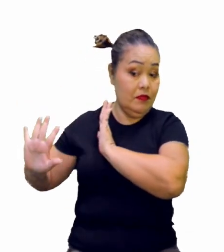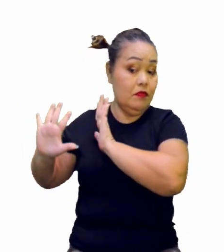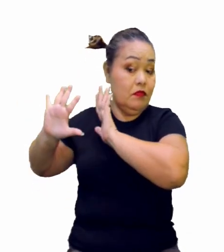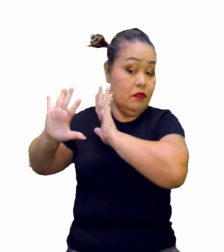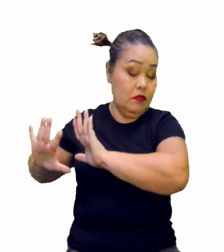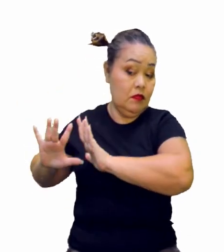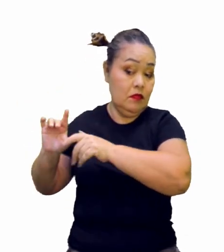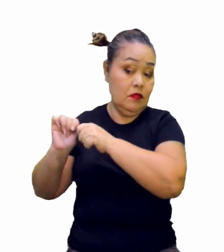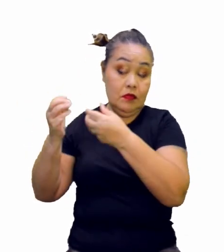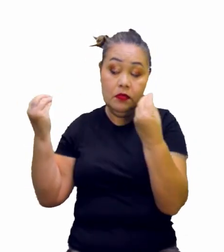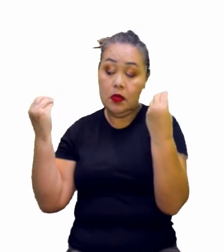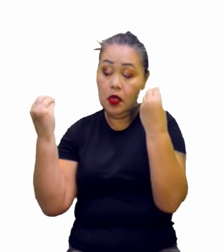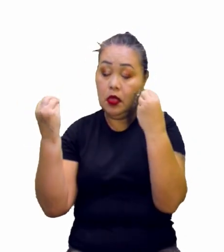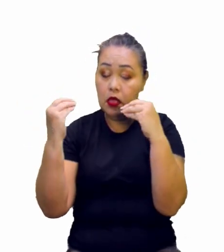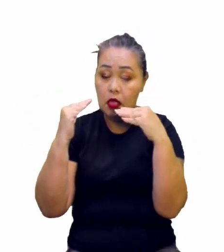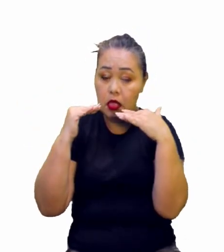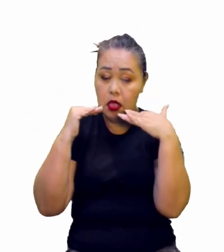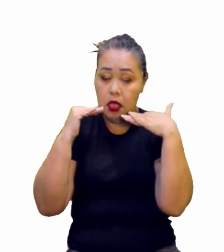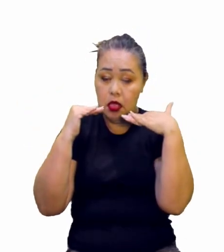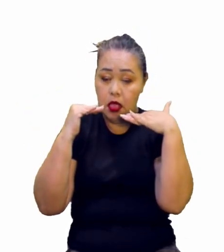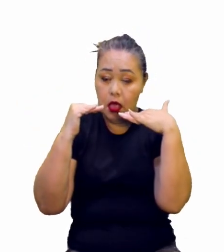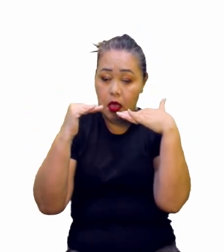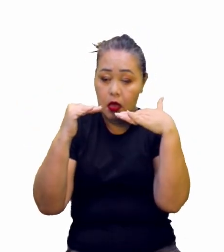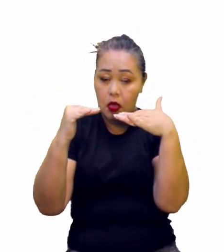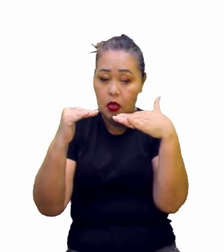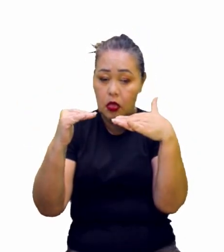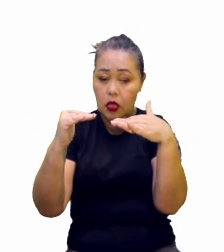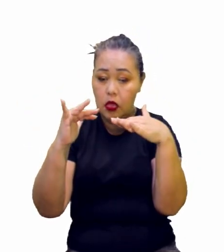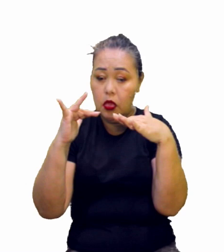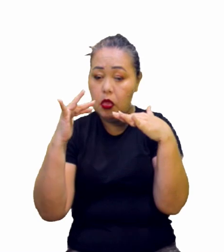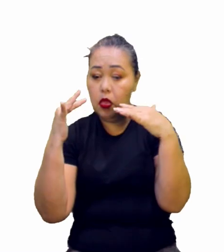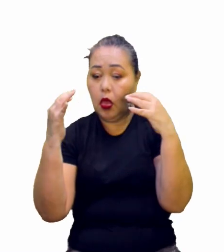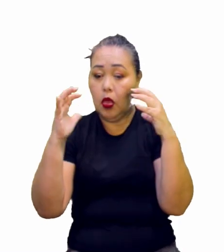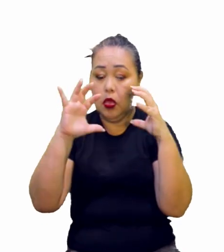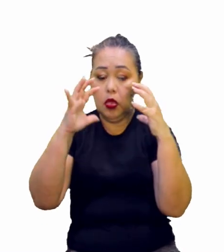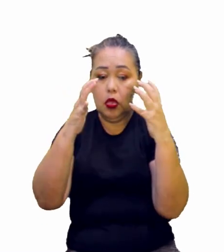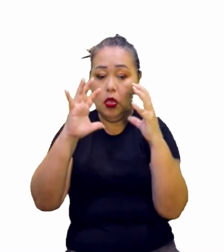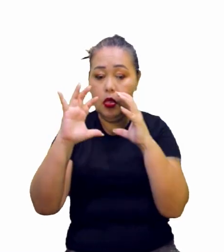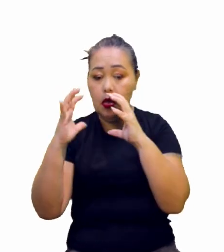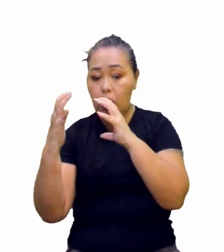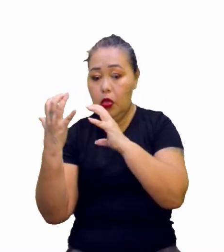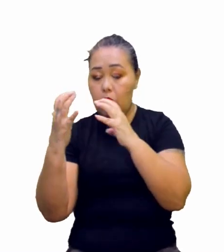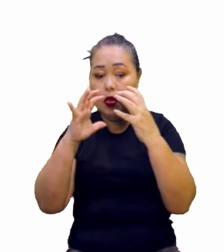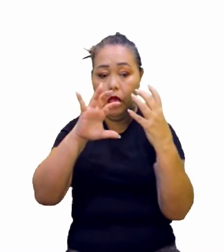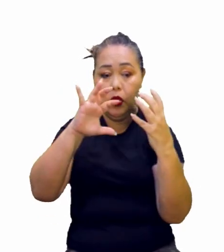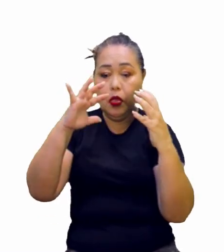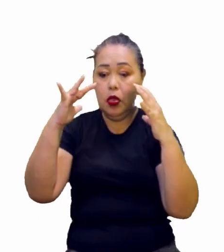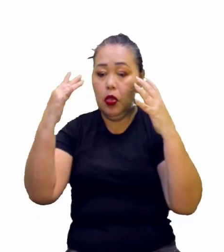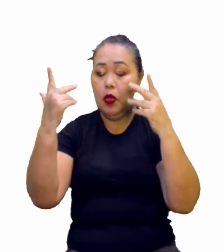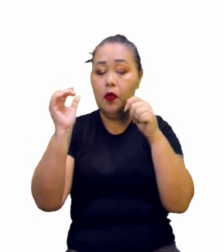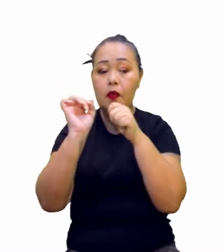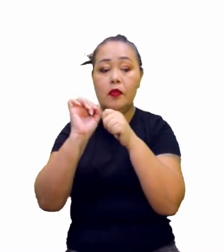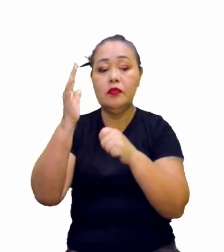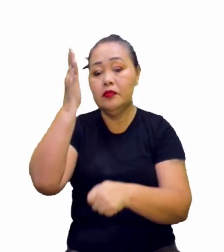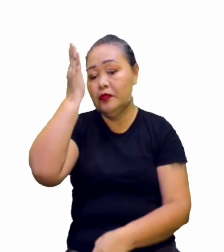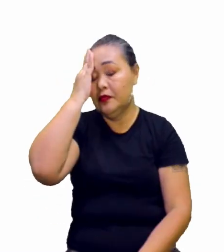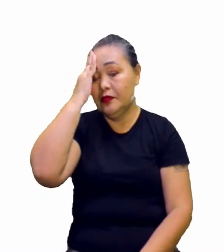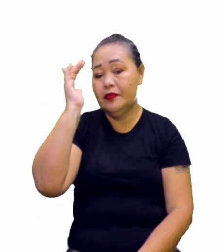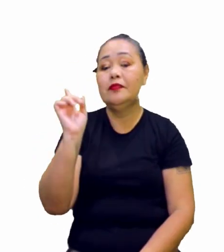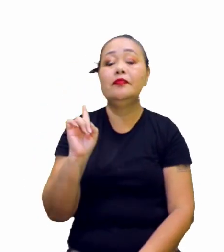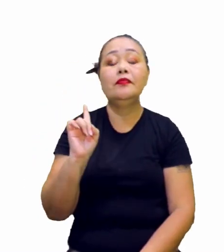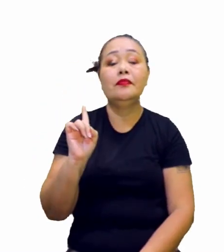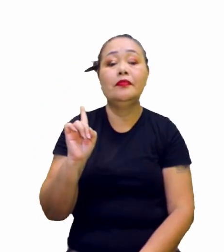uma vegetação herbácea e arbustiva. Mas aí, eu já sempre estou puxando, a